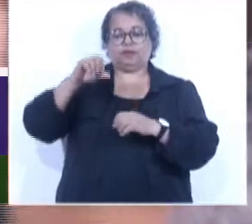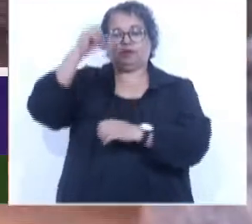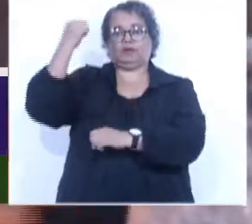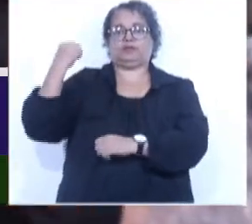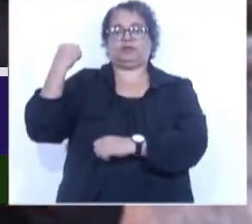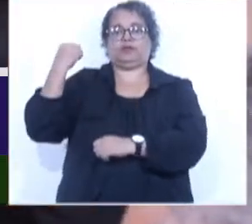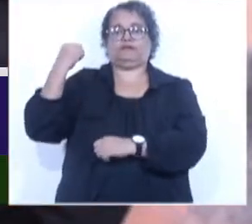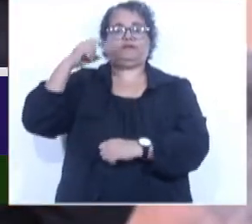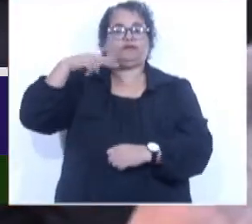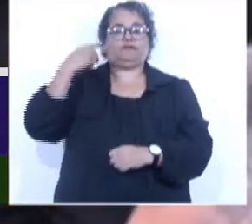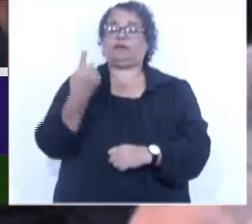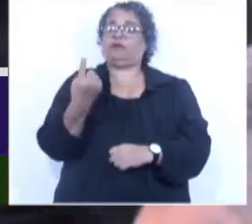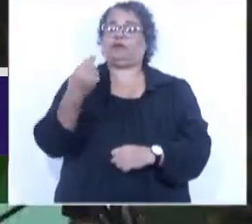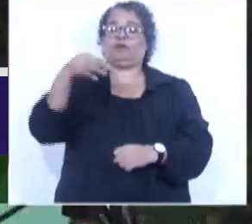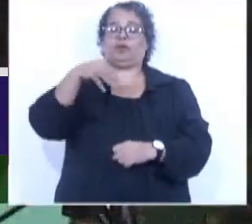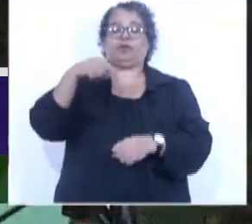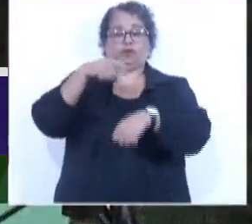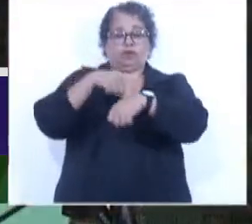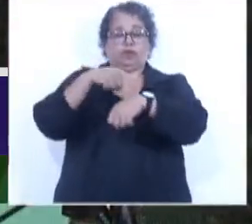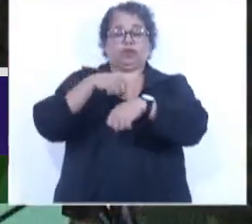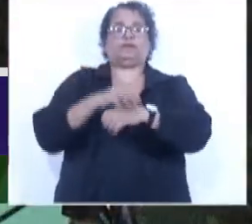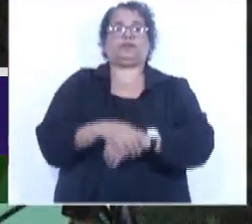um minuto por gentileza